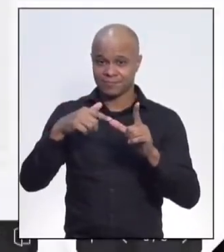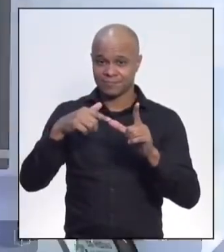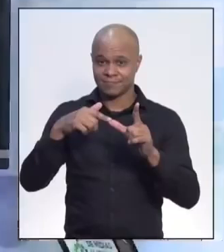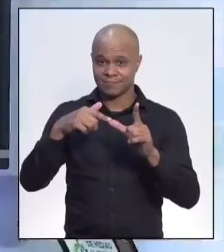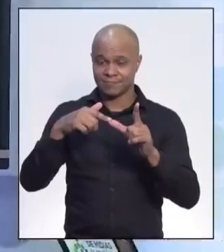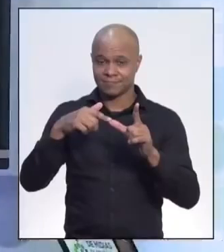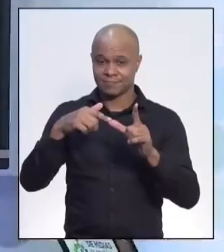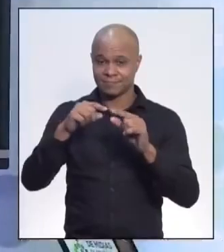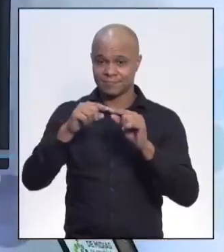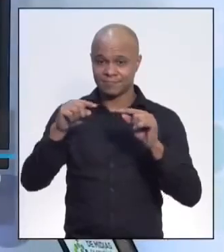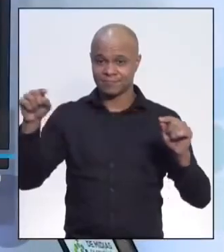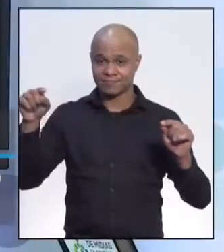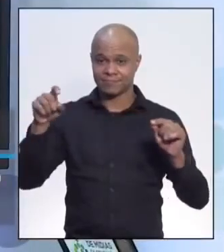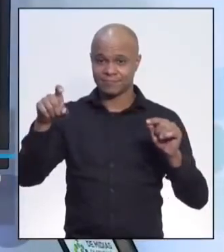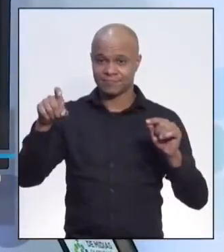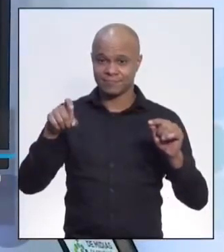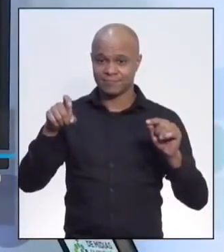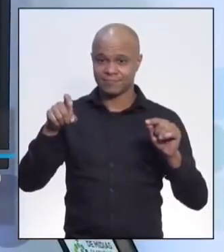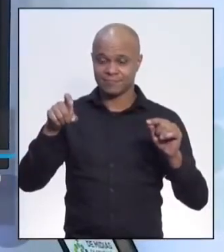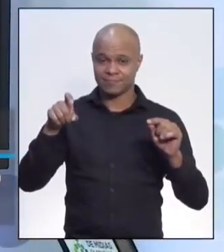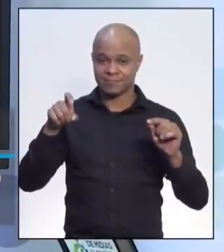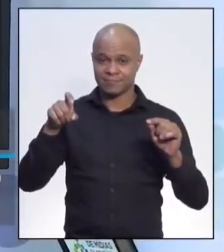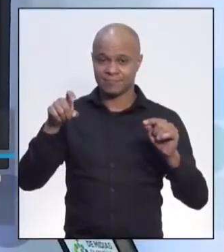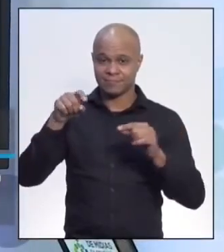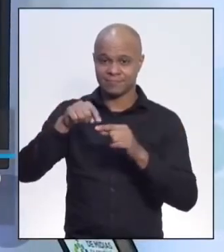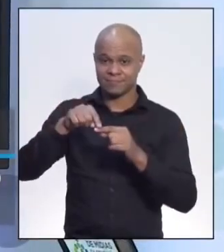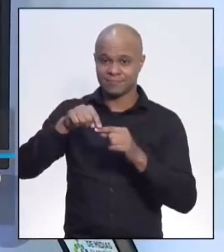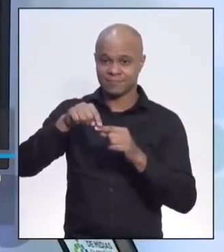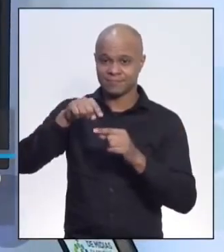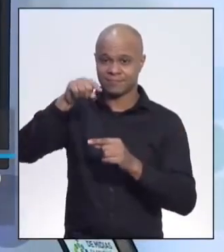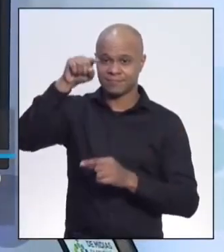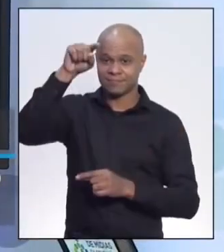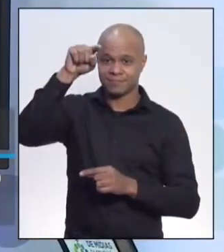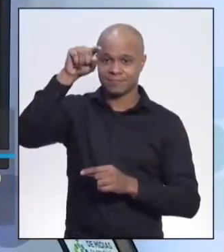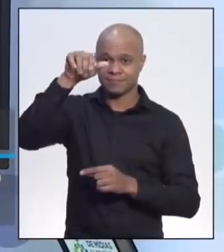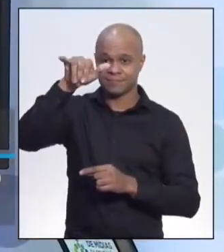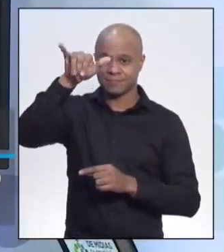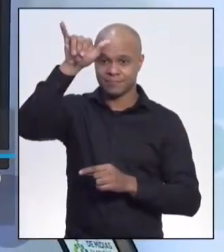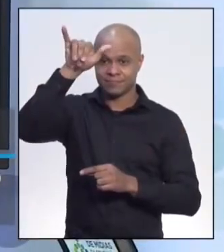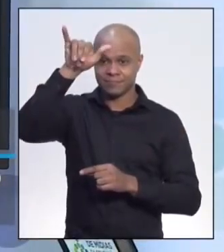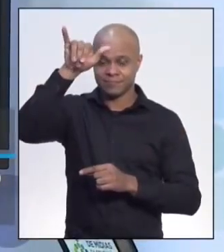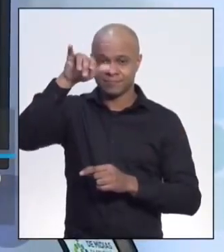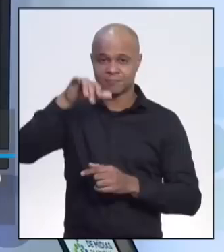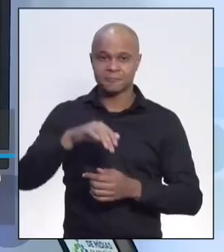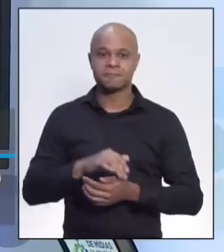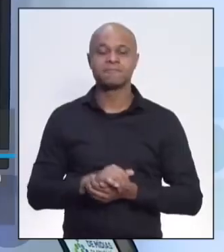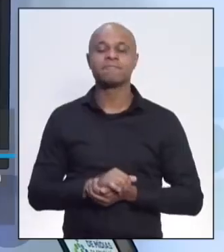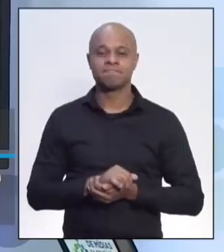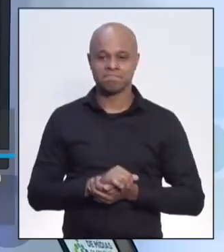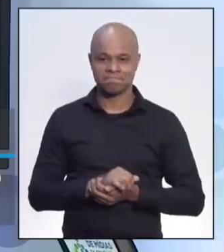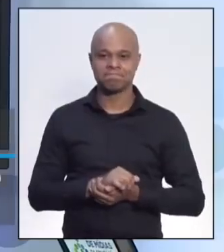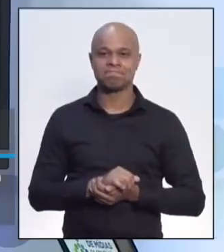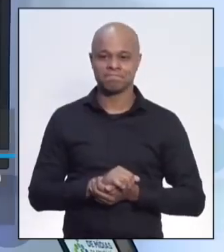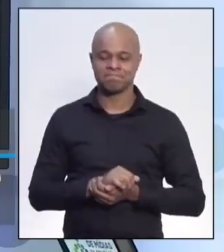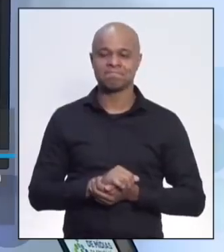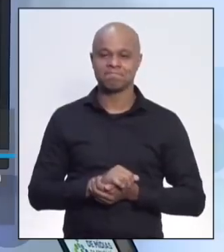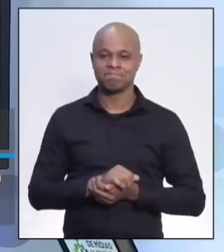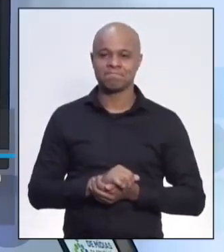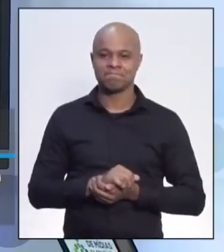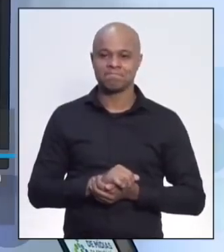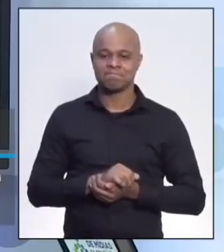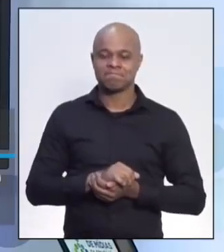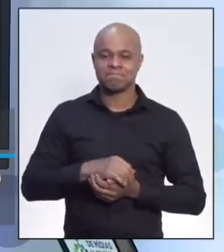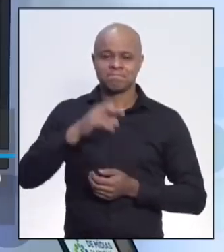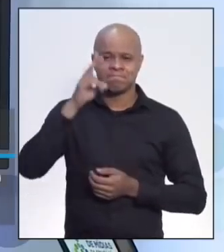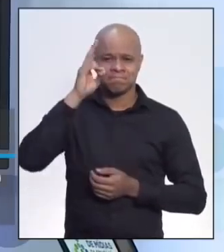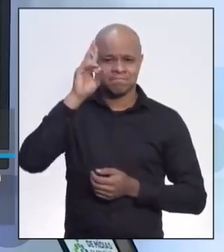Então, nós temos o nosso eixo x e nós temos o nosso eixo y, correto? Então, lembra que para a